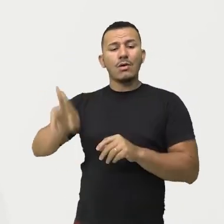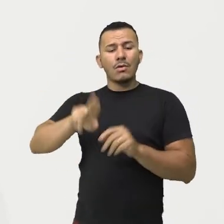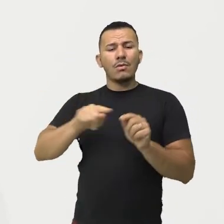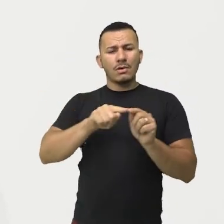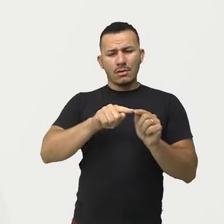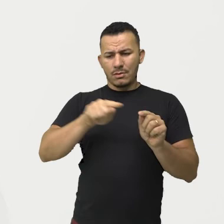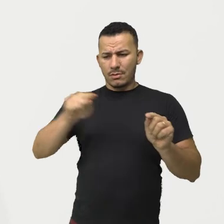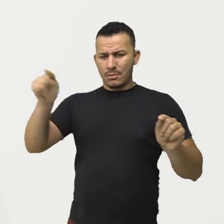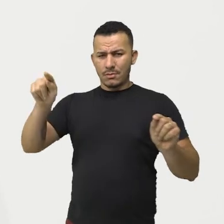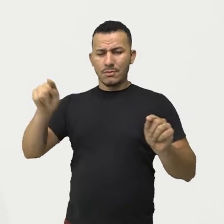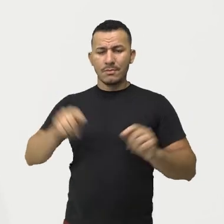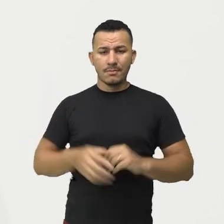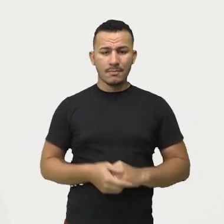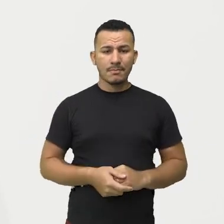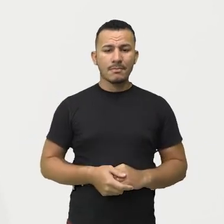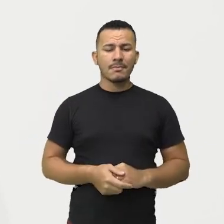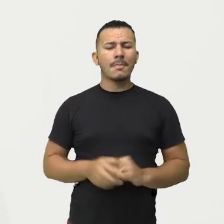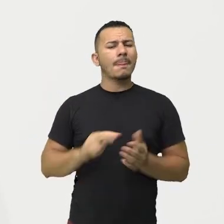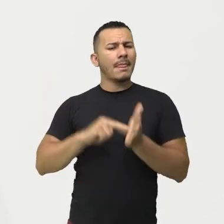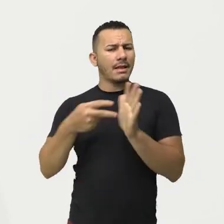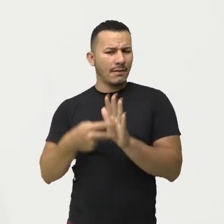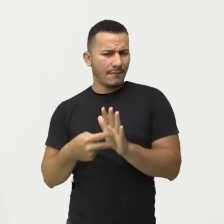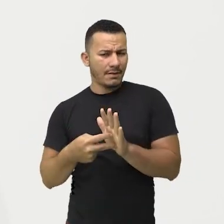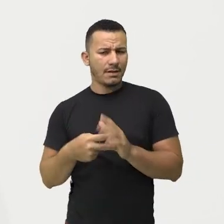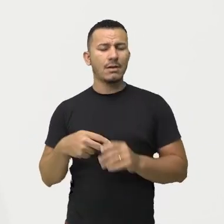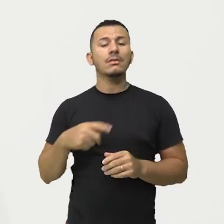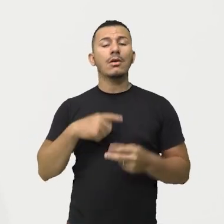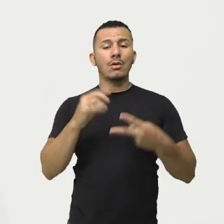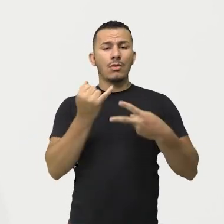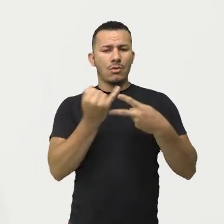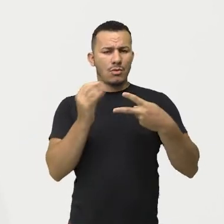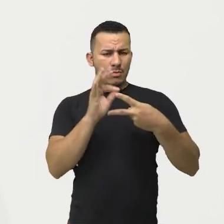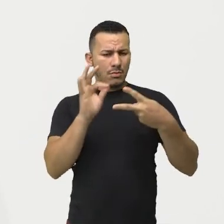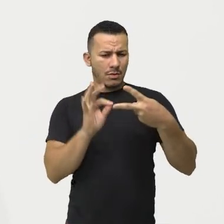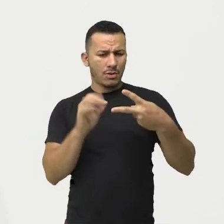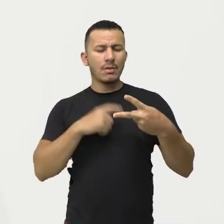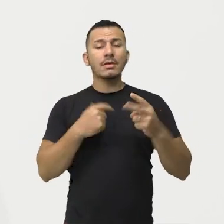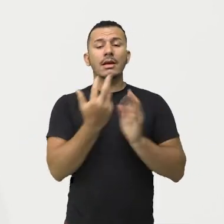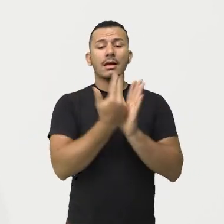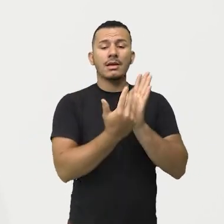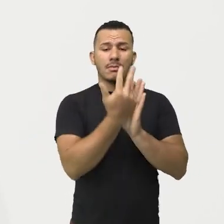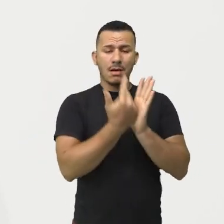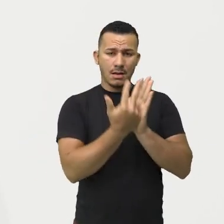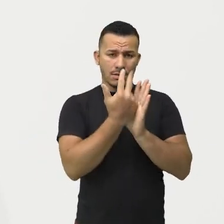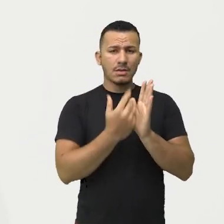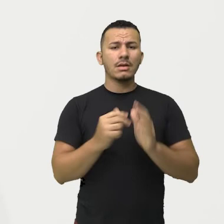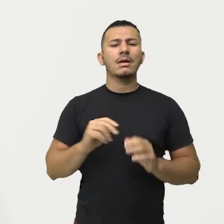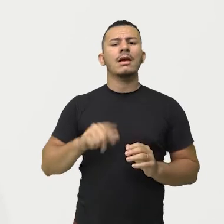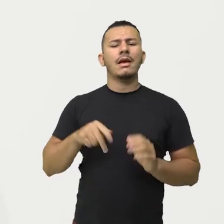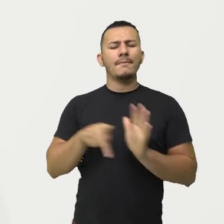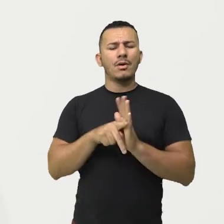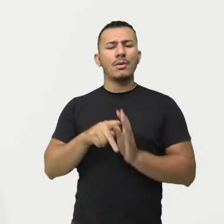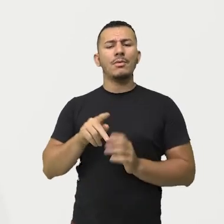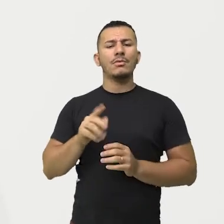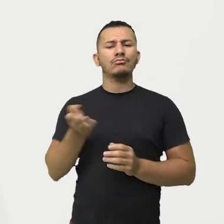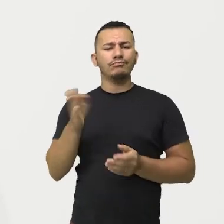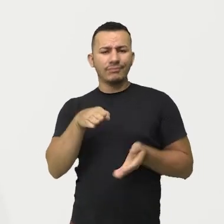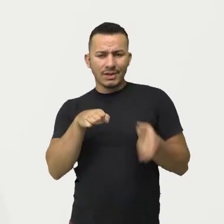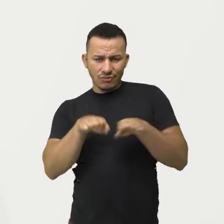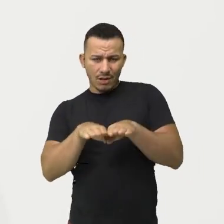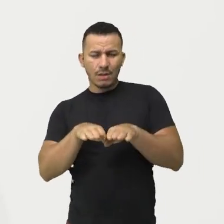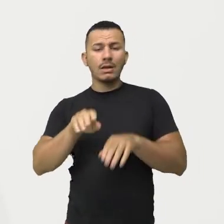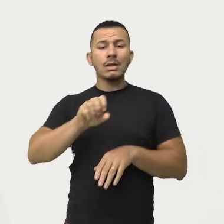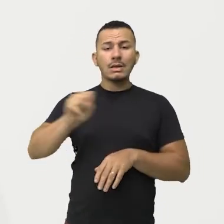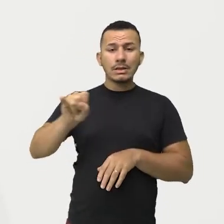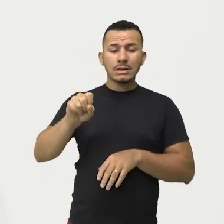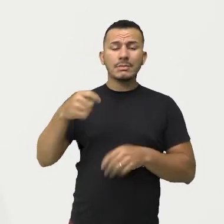poligonal fechada. Ou seja, os polígonos precisam ser figuras fechadas. Beleza? Se ele precisa